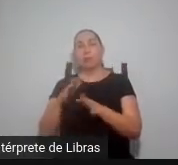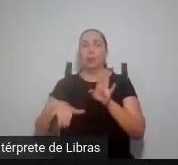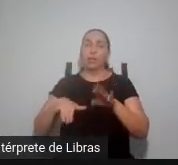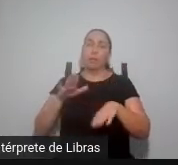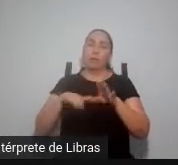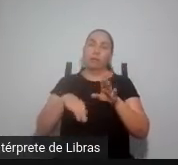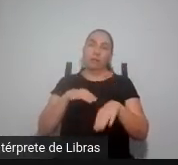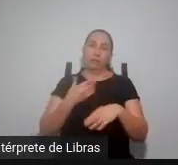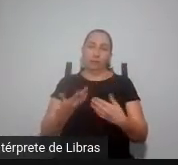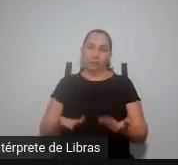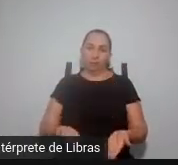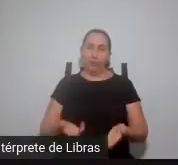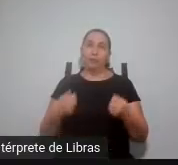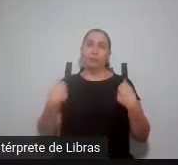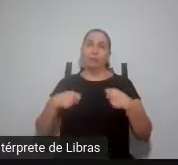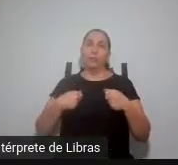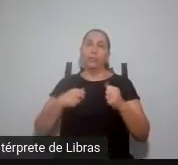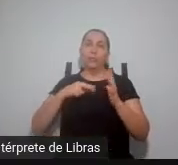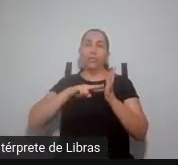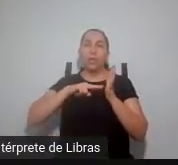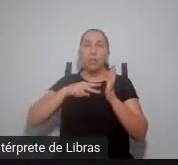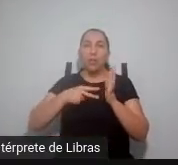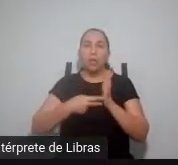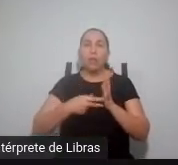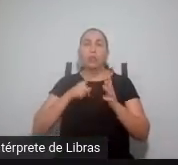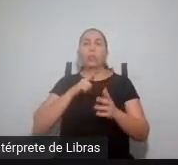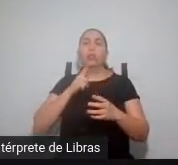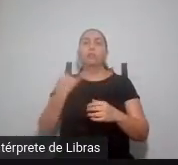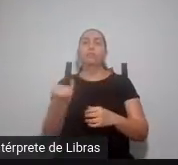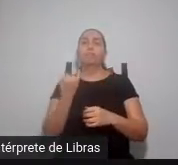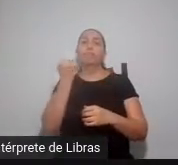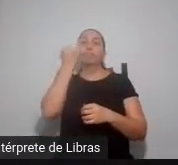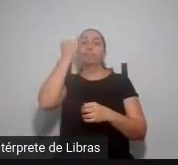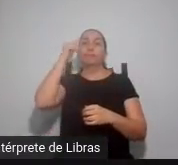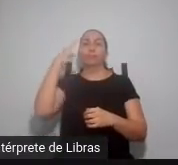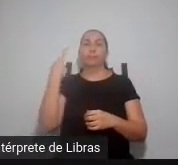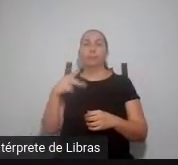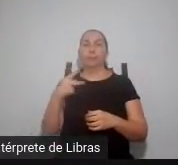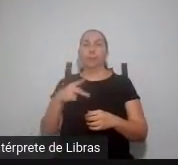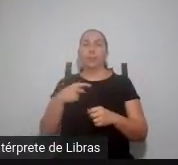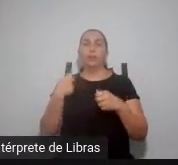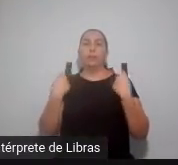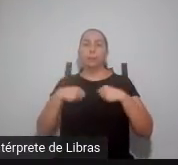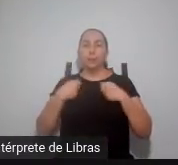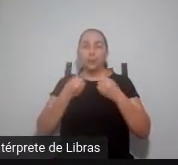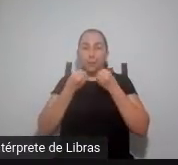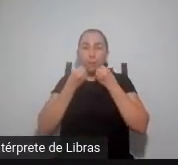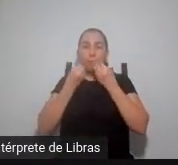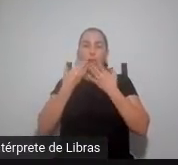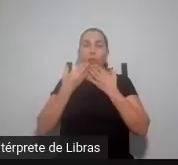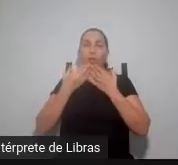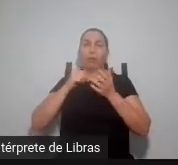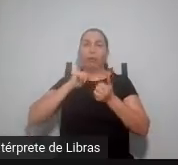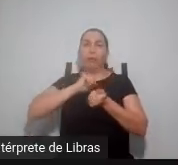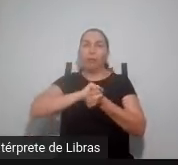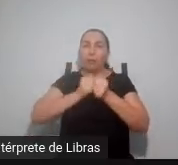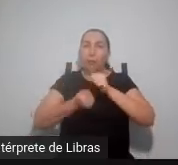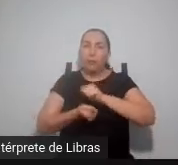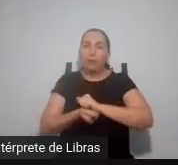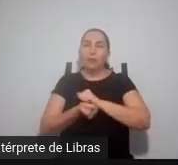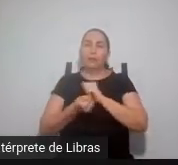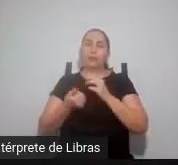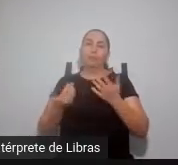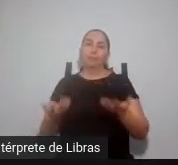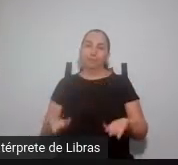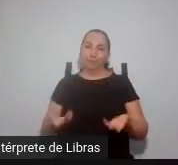sabe é que precisa ser significativo, né? E precisa ser bem elaborado, porque é isso que você falou, não pode ser só o lúdico. Tem que ter